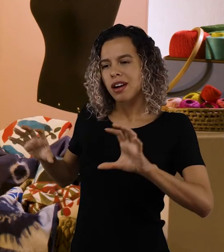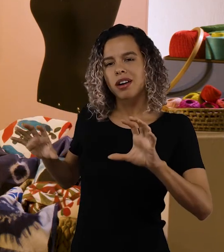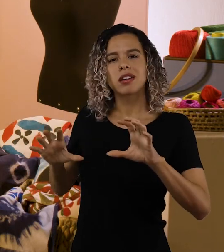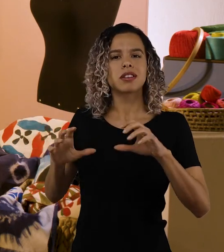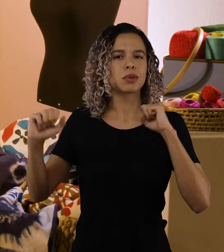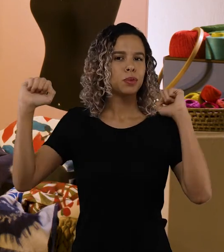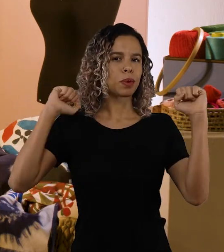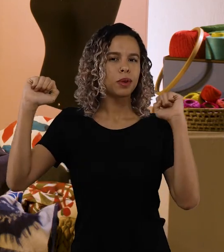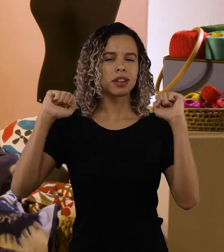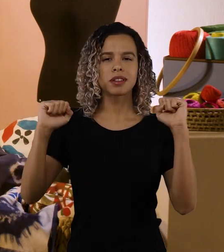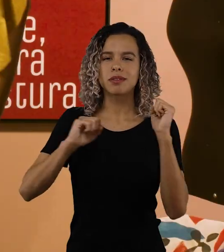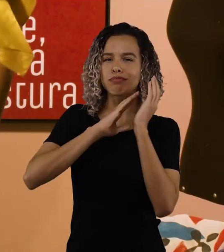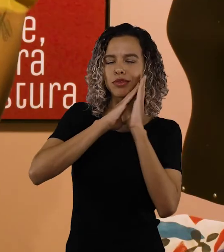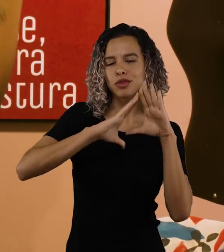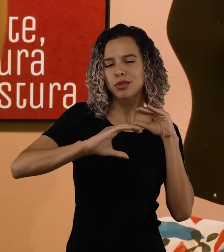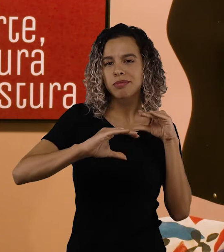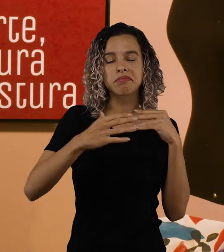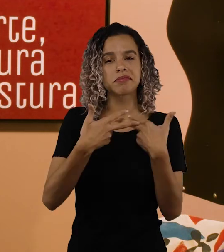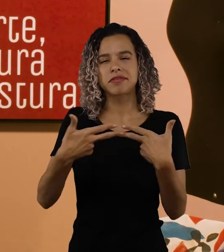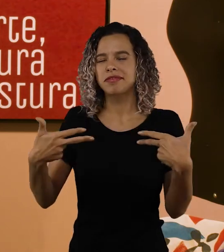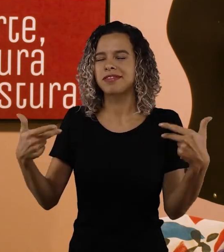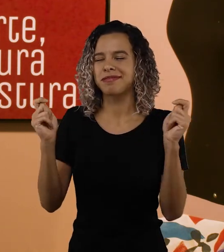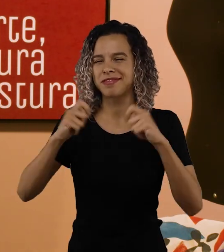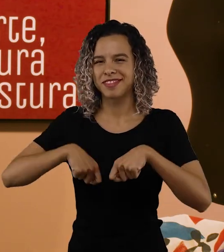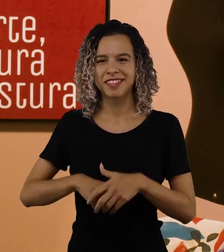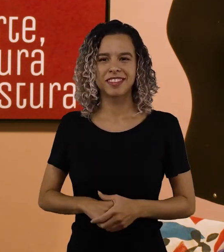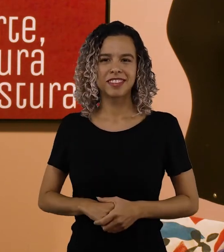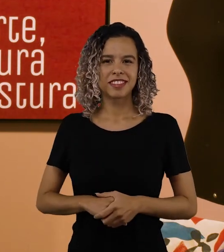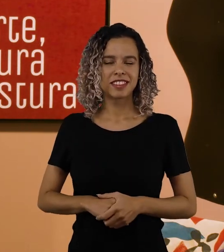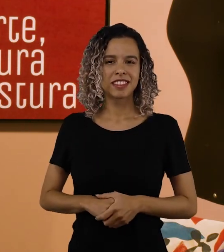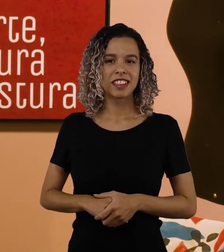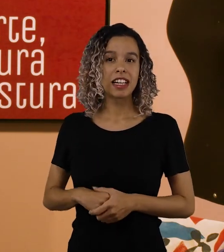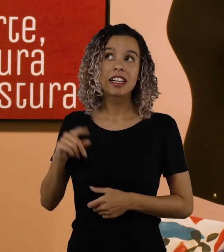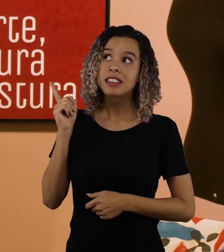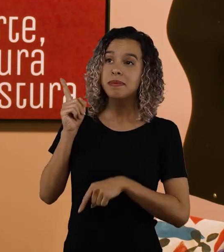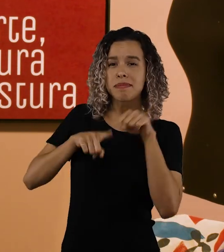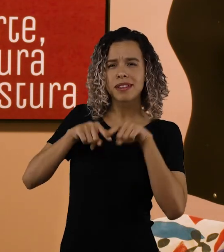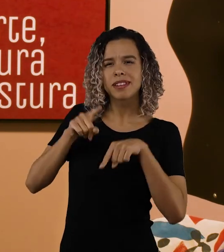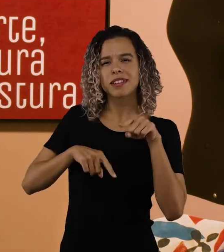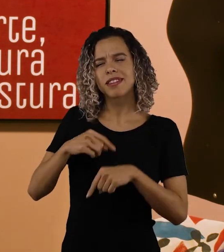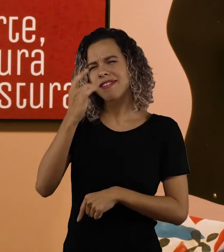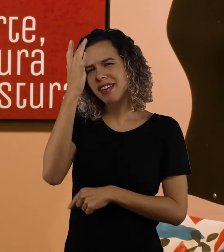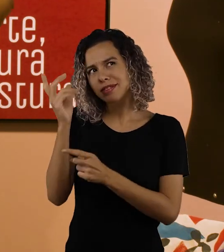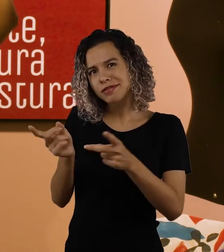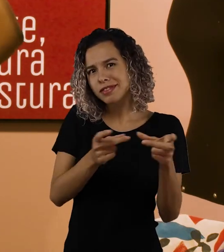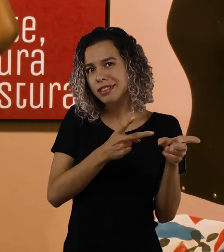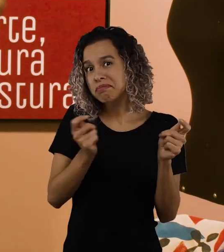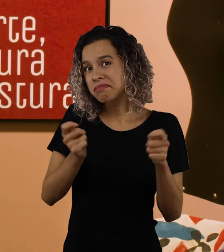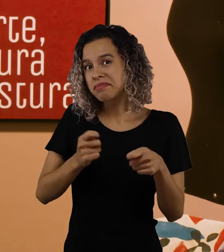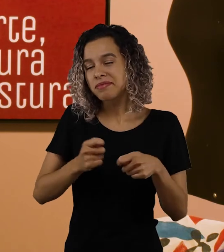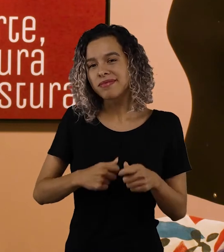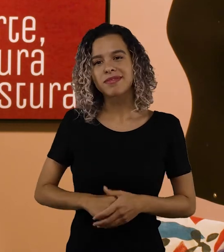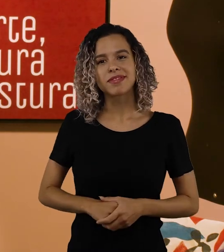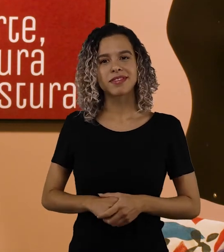como almofada, toalhas, fronhas. Tem uma infinidade de possibilidades. Esse é um produto que pode ser